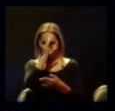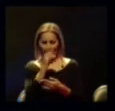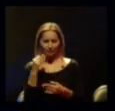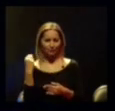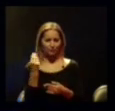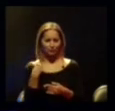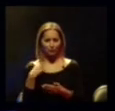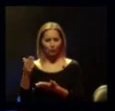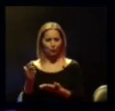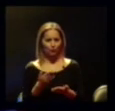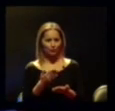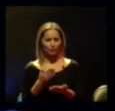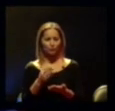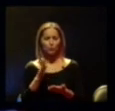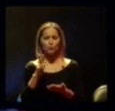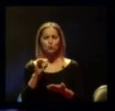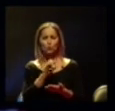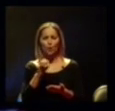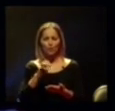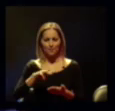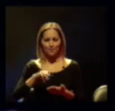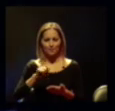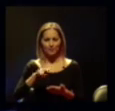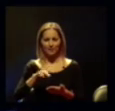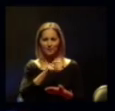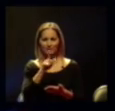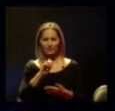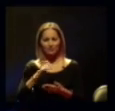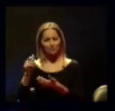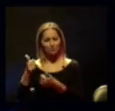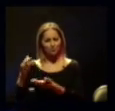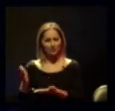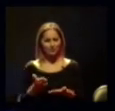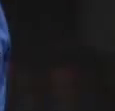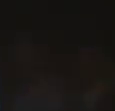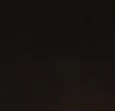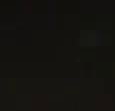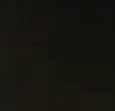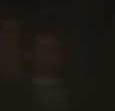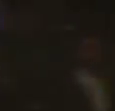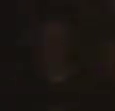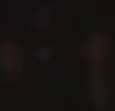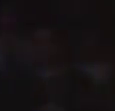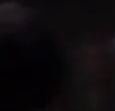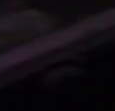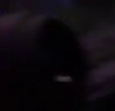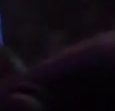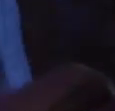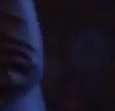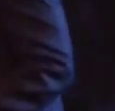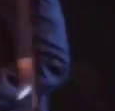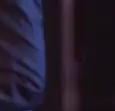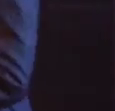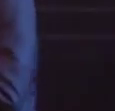João Menezes, a dar as boas-vindas à Cidade Europeia do Desporto 2016. Bem-vindo.